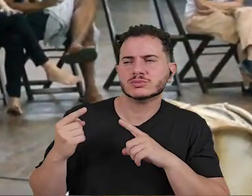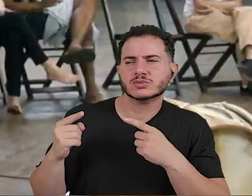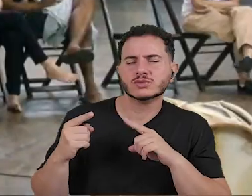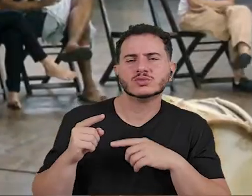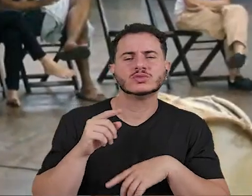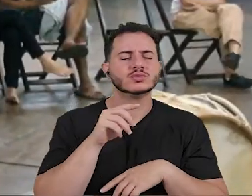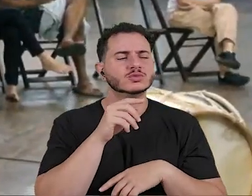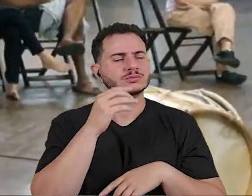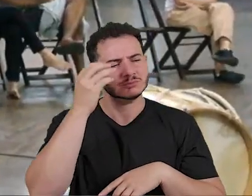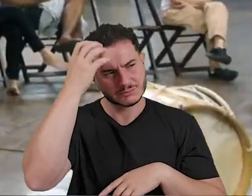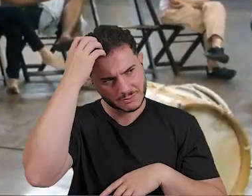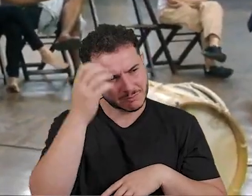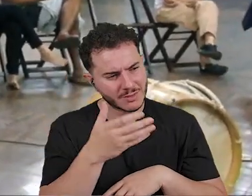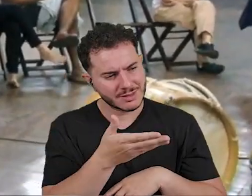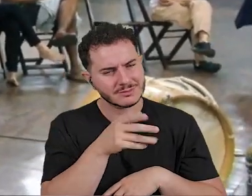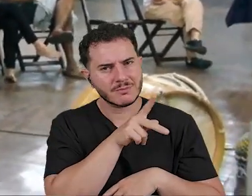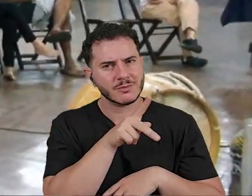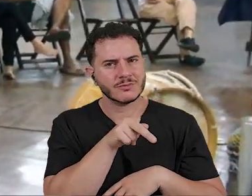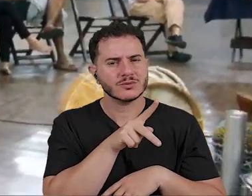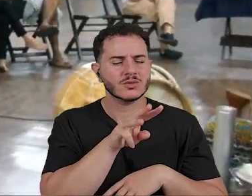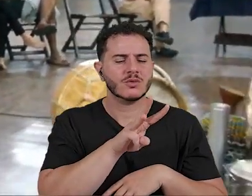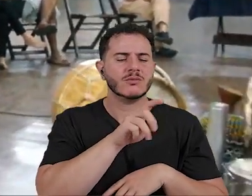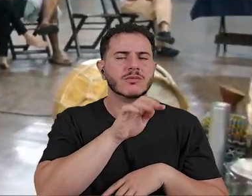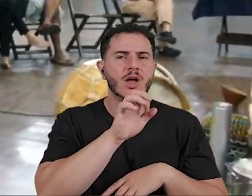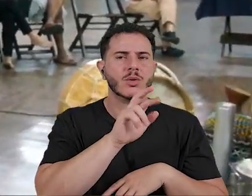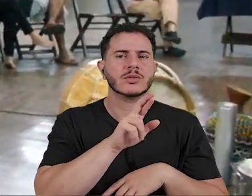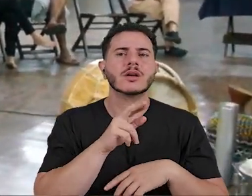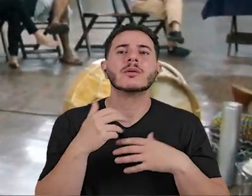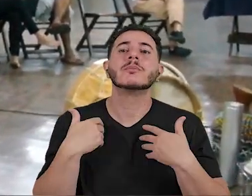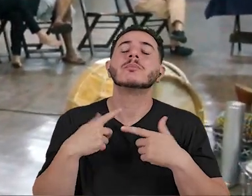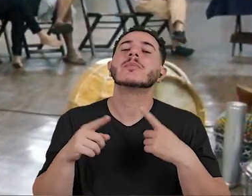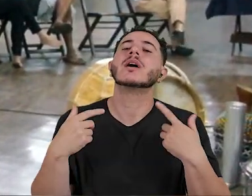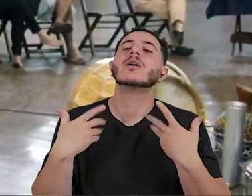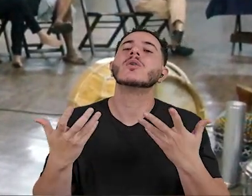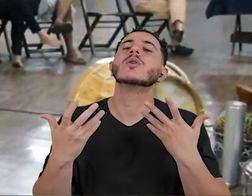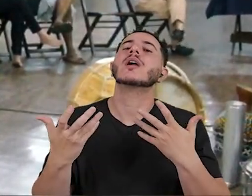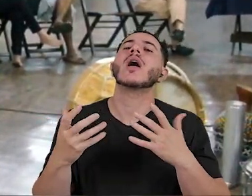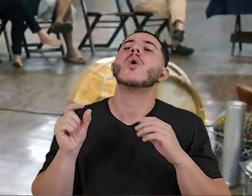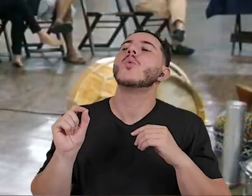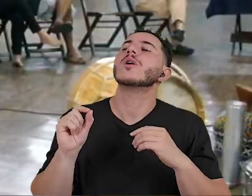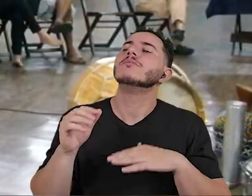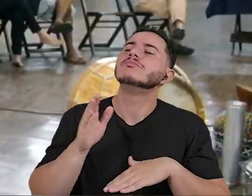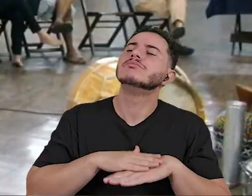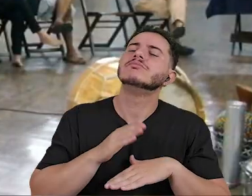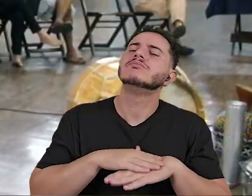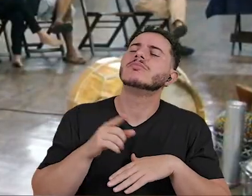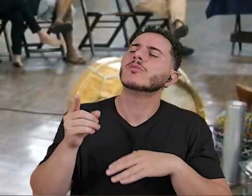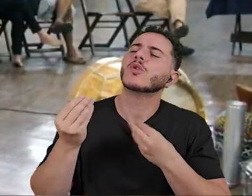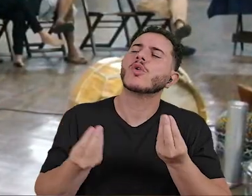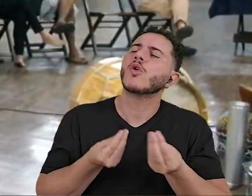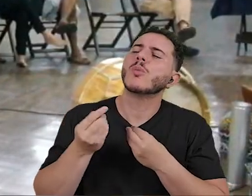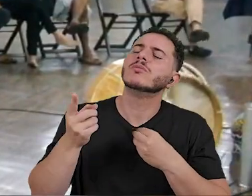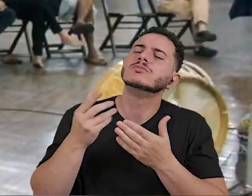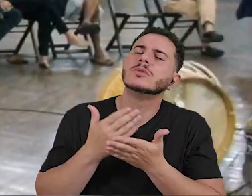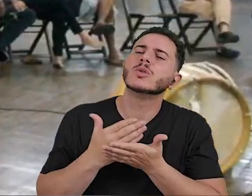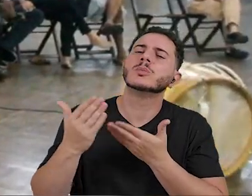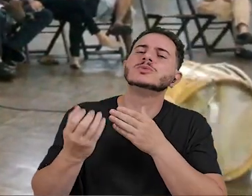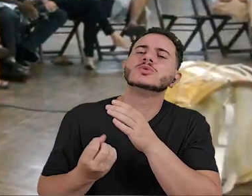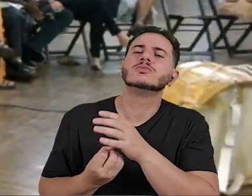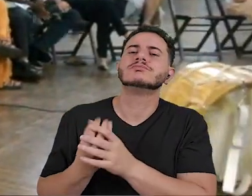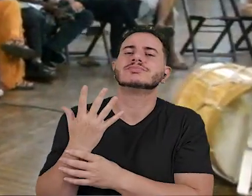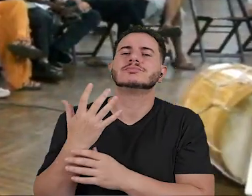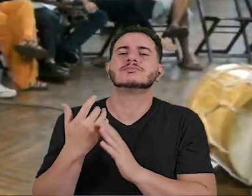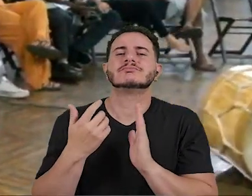compositor. Como que começou? Se você começou a escrever músicas dentro do samba,